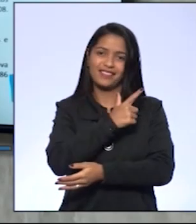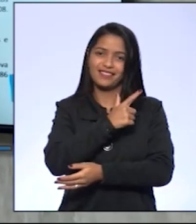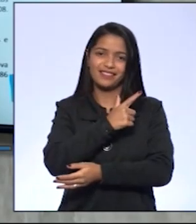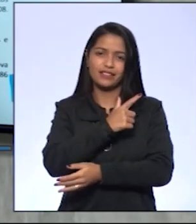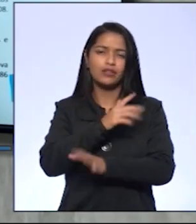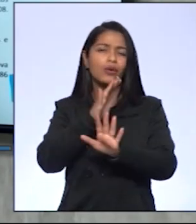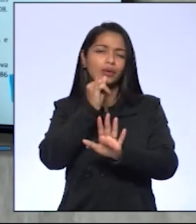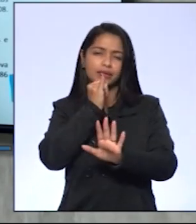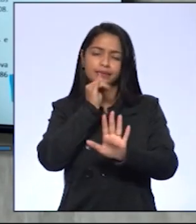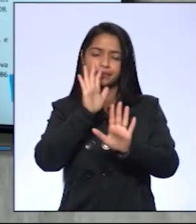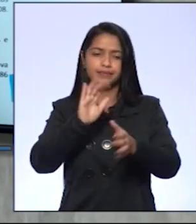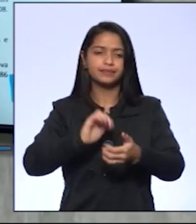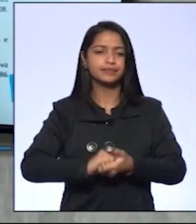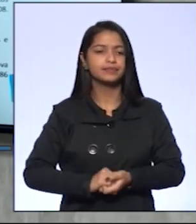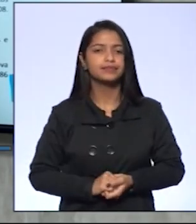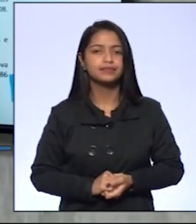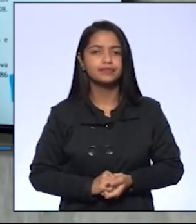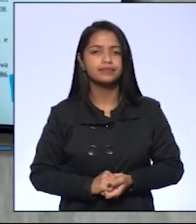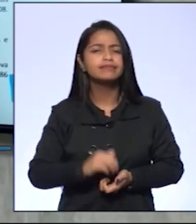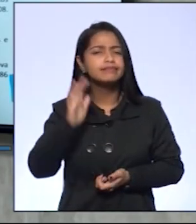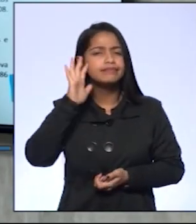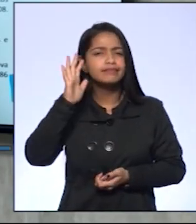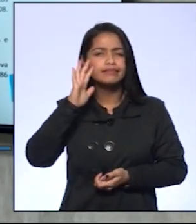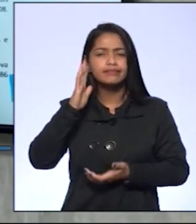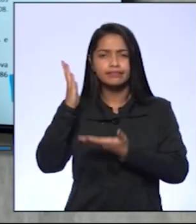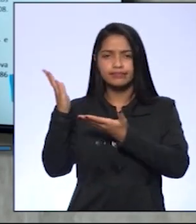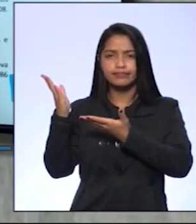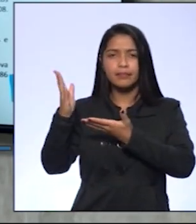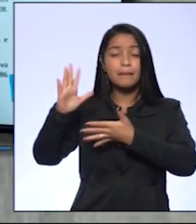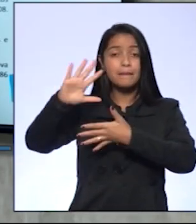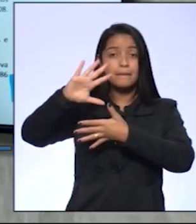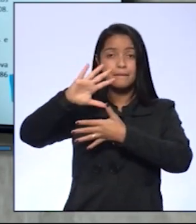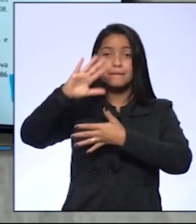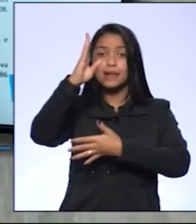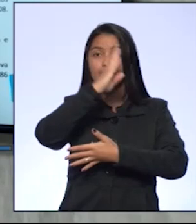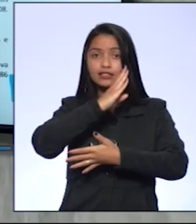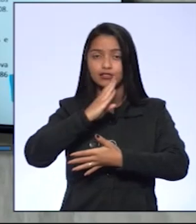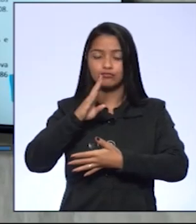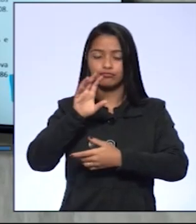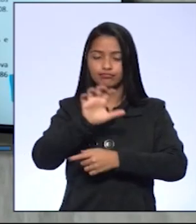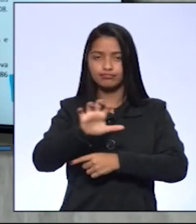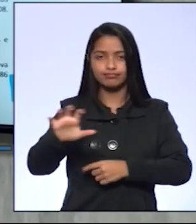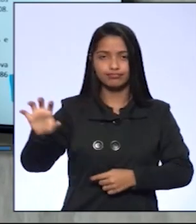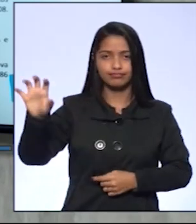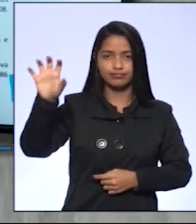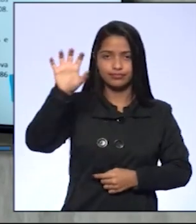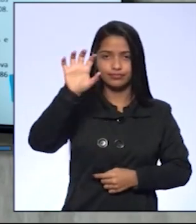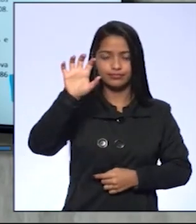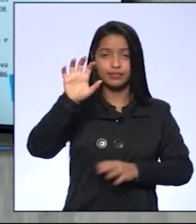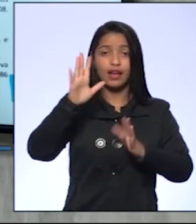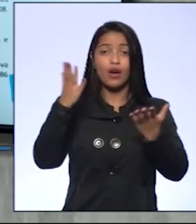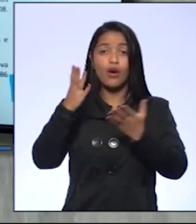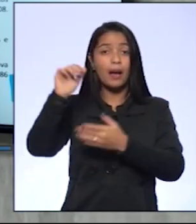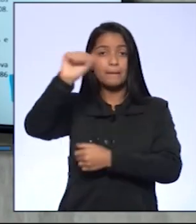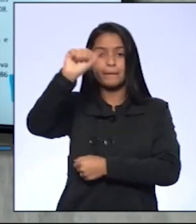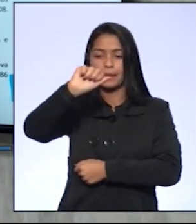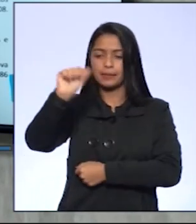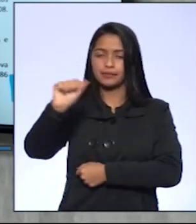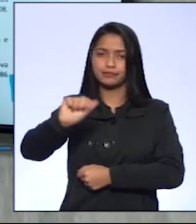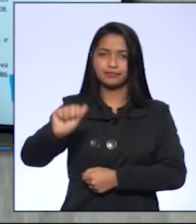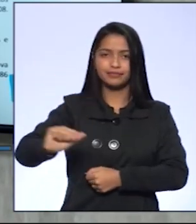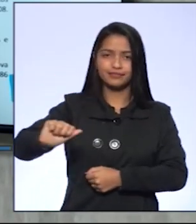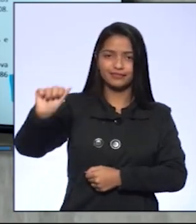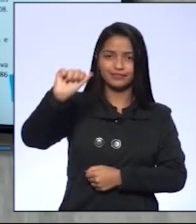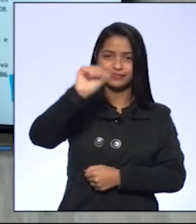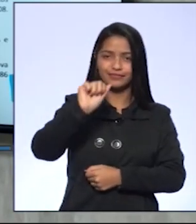Cláudia, imagina um mapa do Brasil aqui, tá? Dividido em estados. Agora apaga tudo isso. E